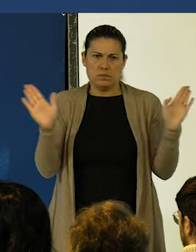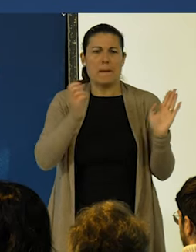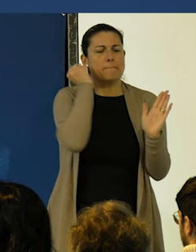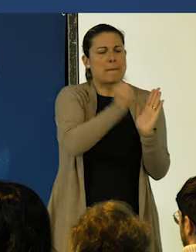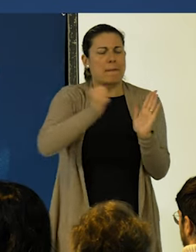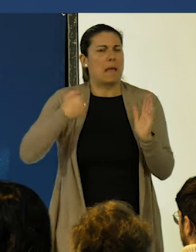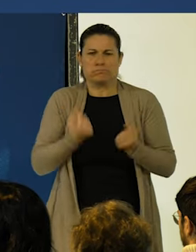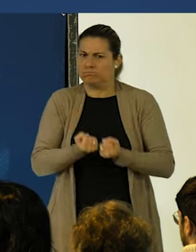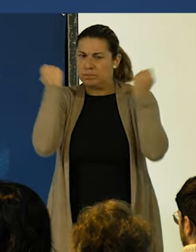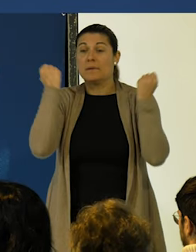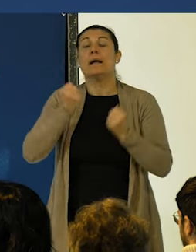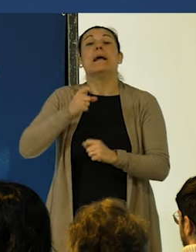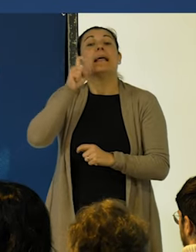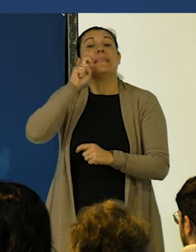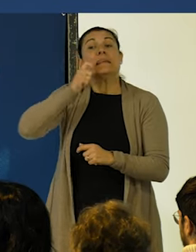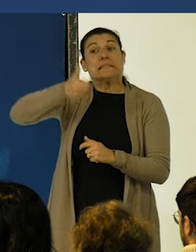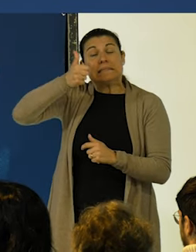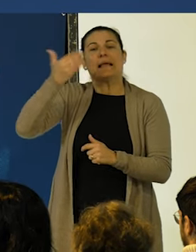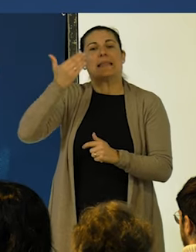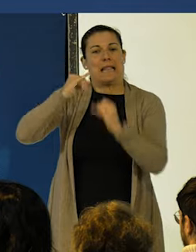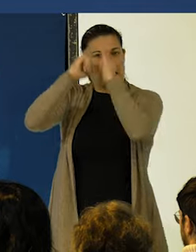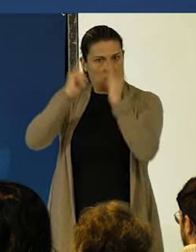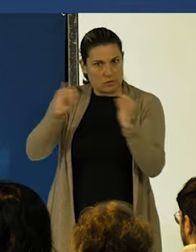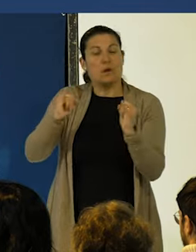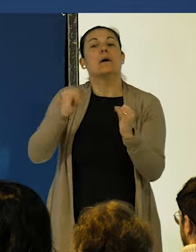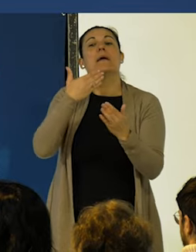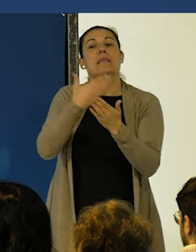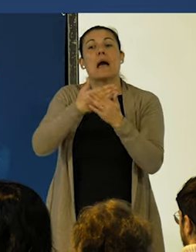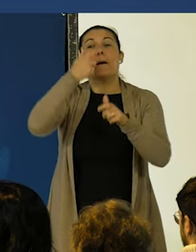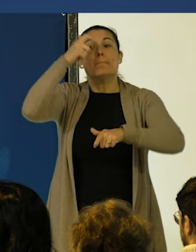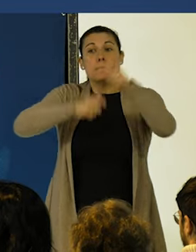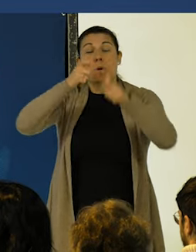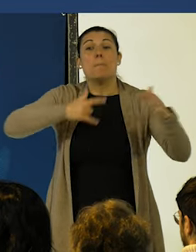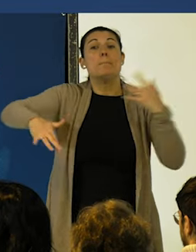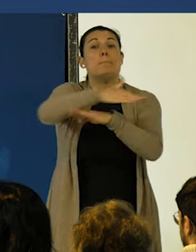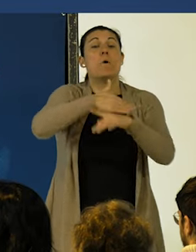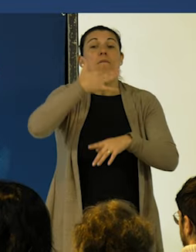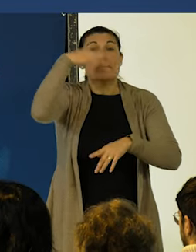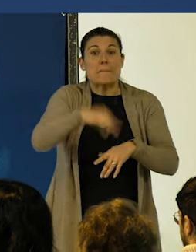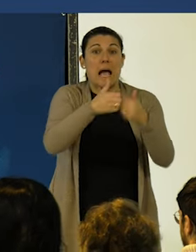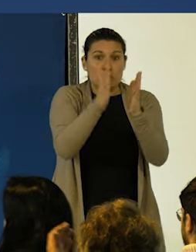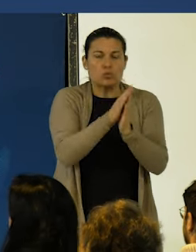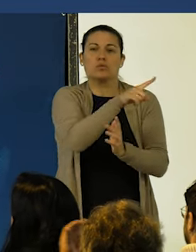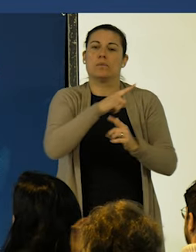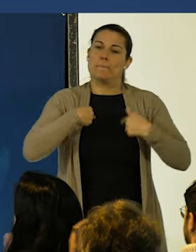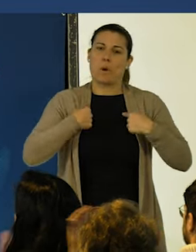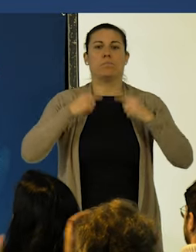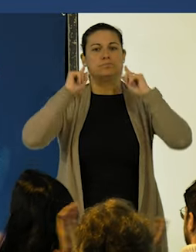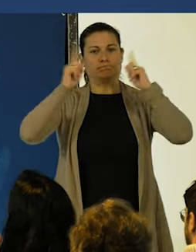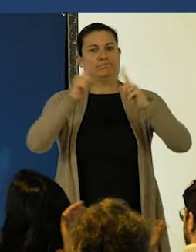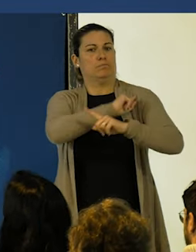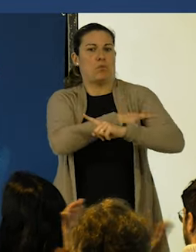genocídio, defesa do direito internacional e do direito de todos os povos à autodeterminação. É essa